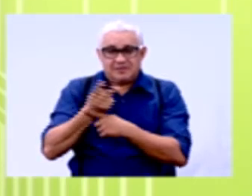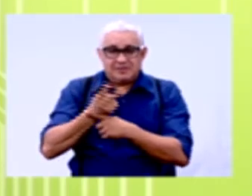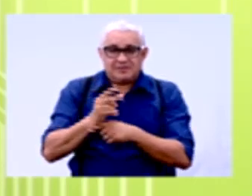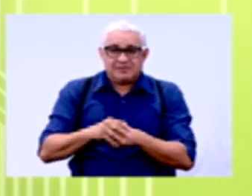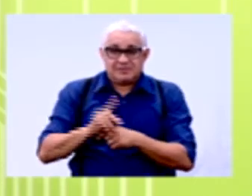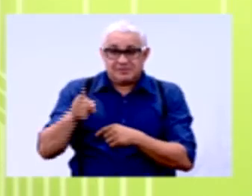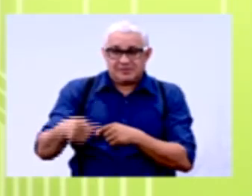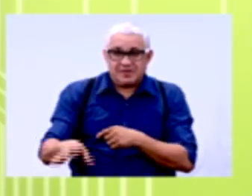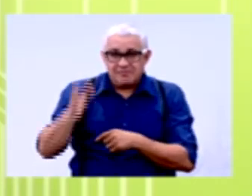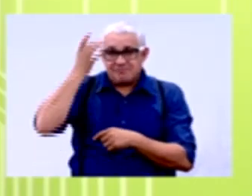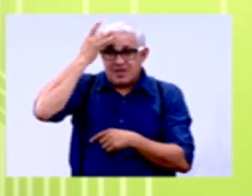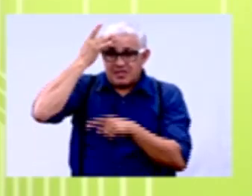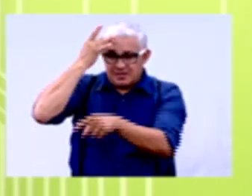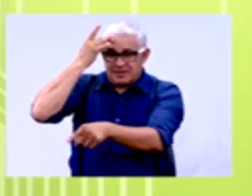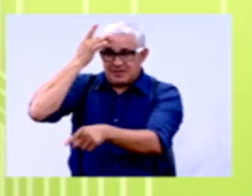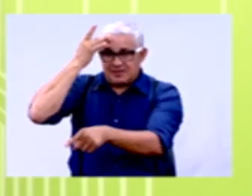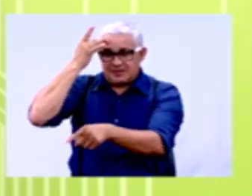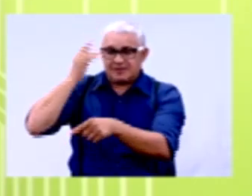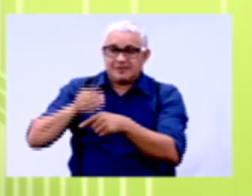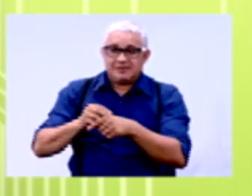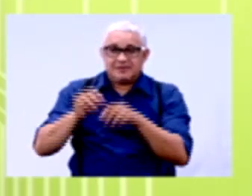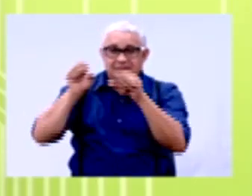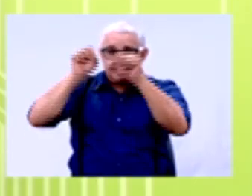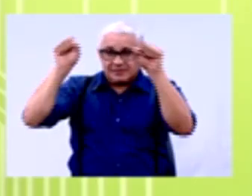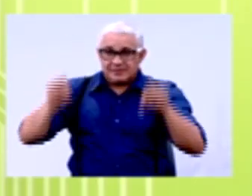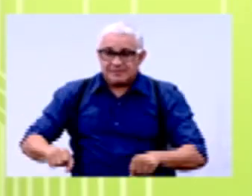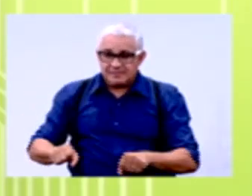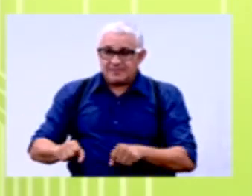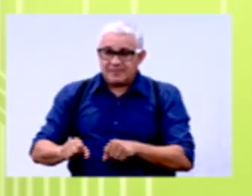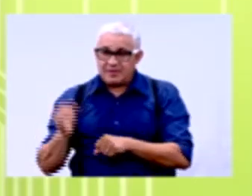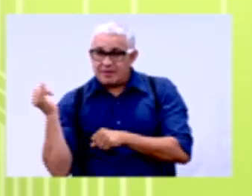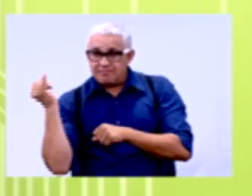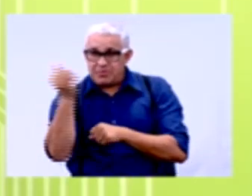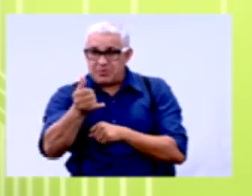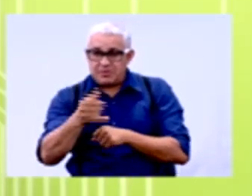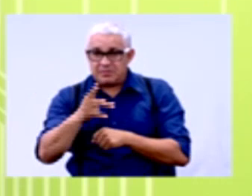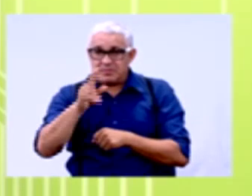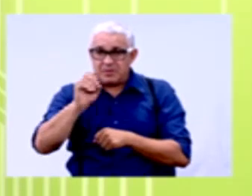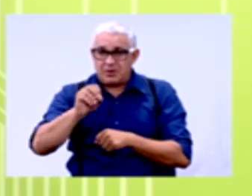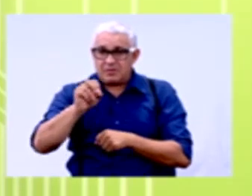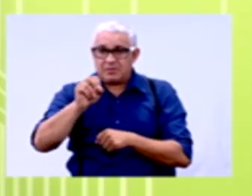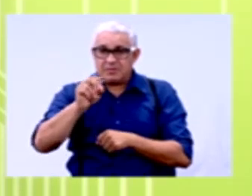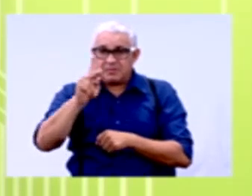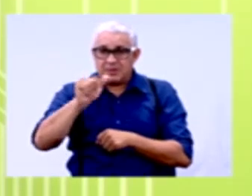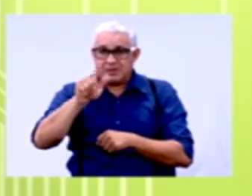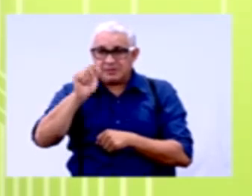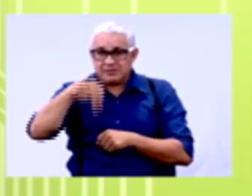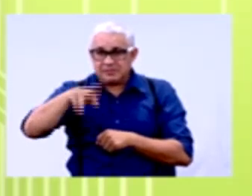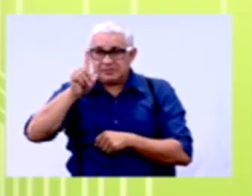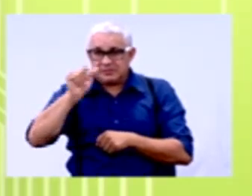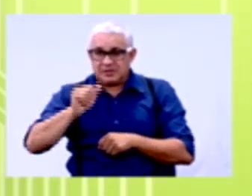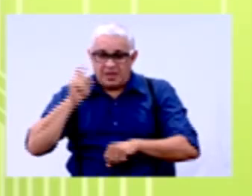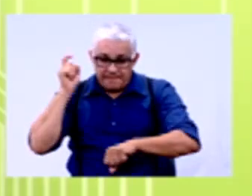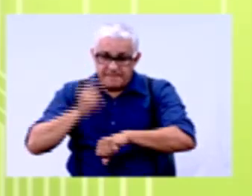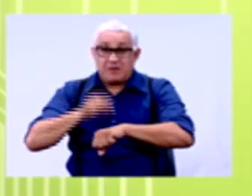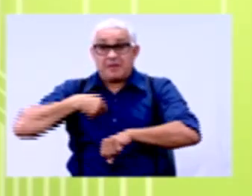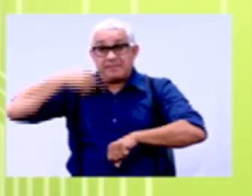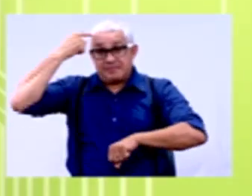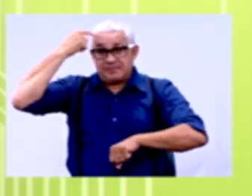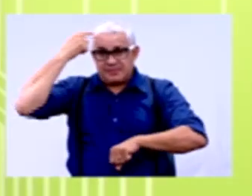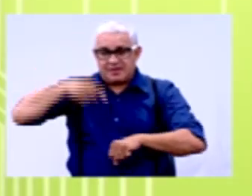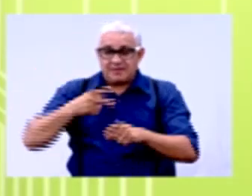das contas o sistema te enviou uma propaganda, de repente no momento que você achava que